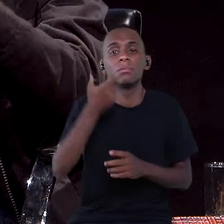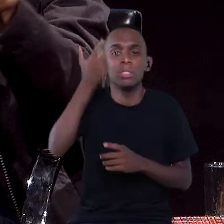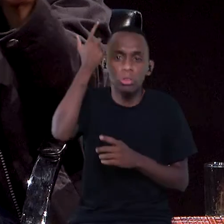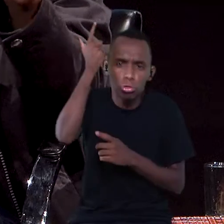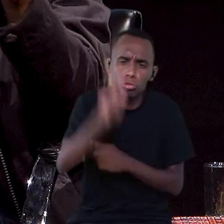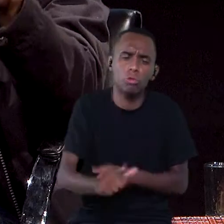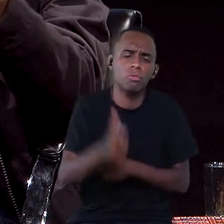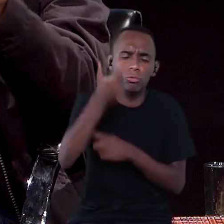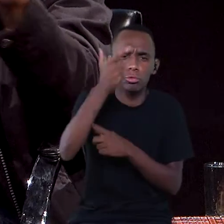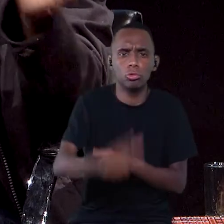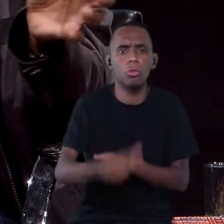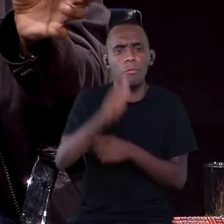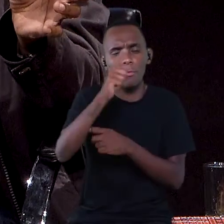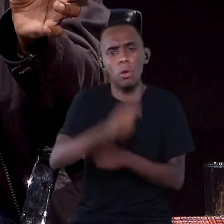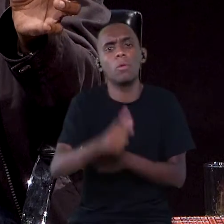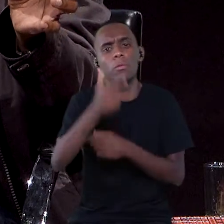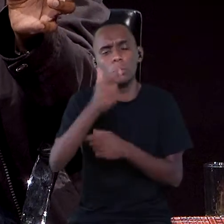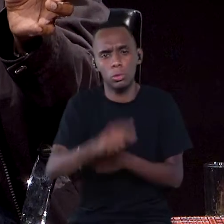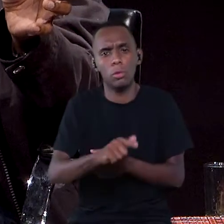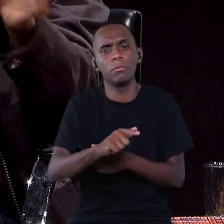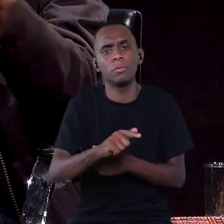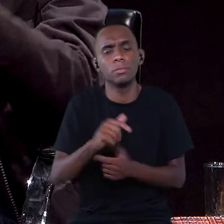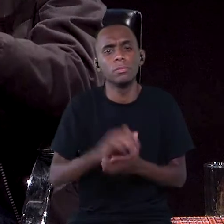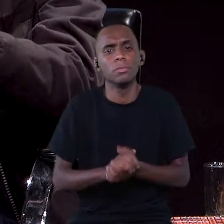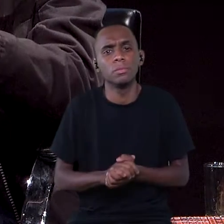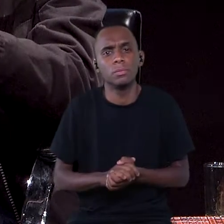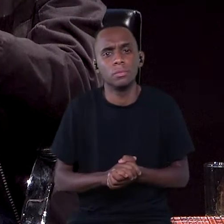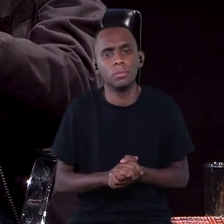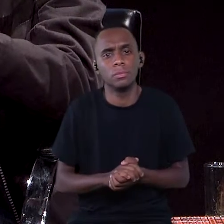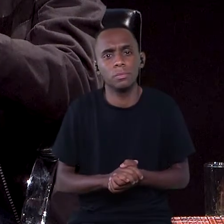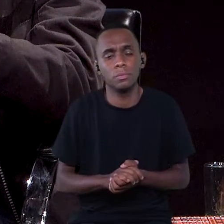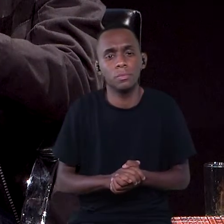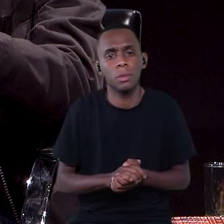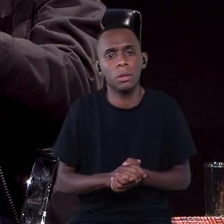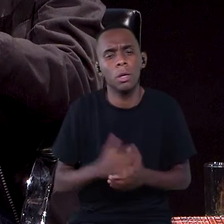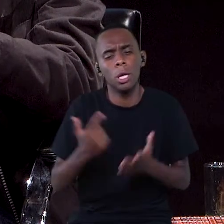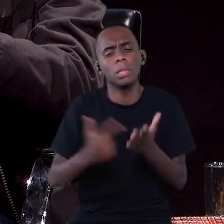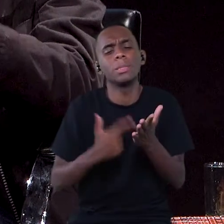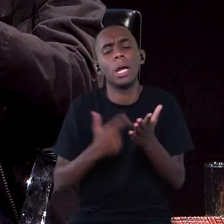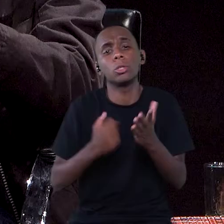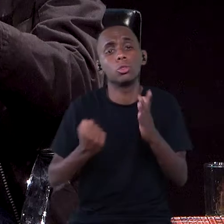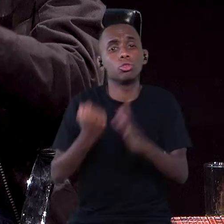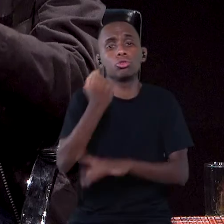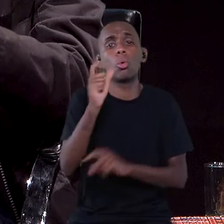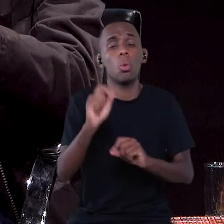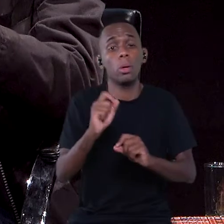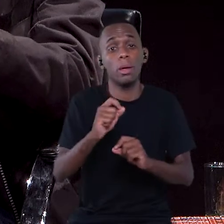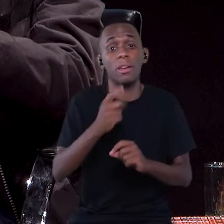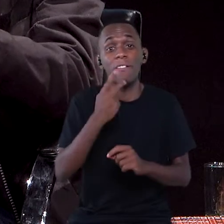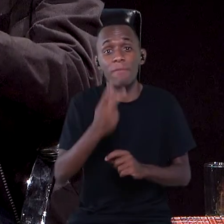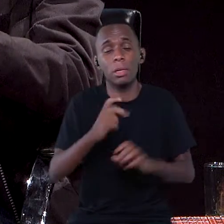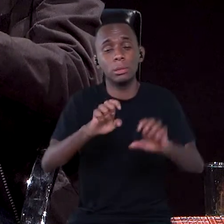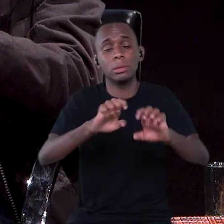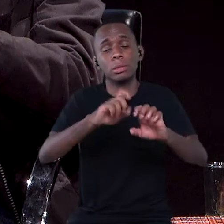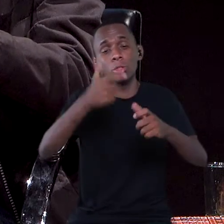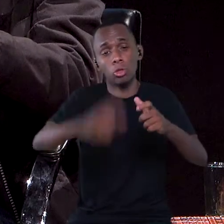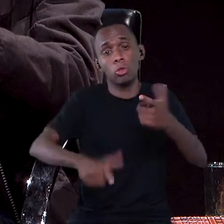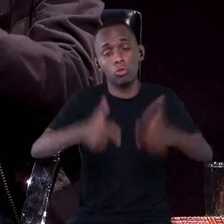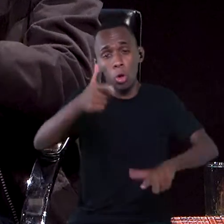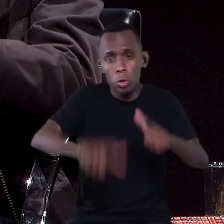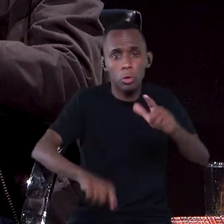repete infinitamente uma mesma mensagem. Então, o que seria uma literatura Orfeu-Exu? É aquela literatura que repete